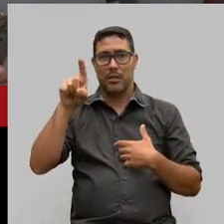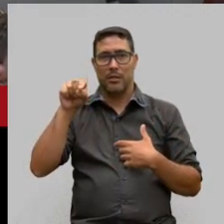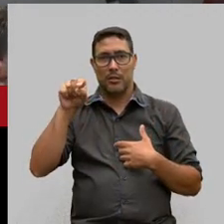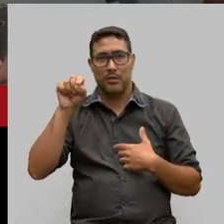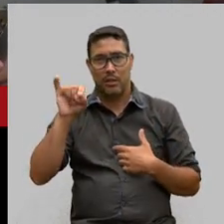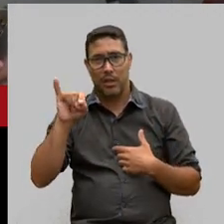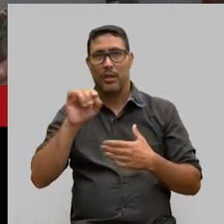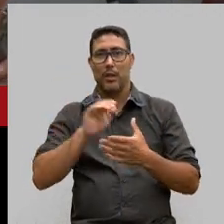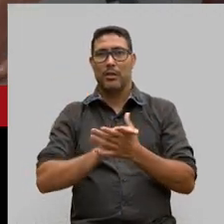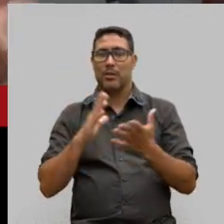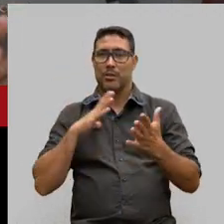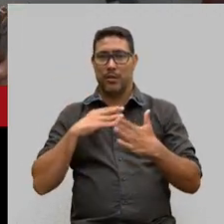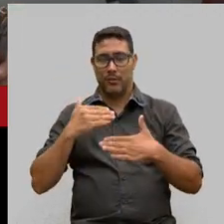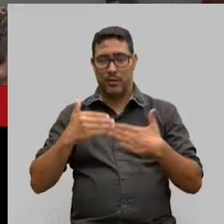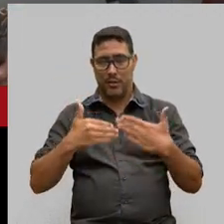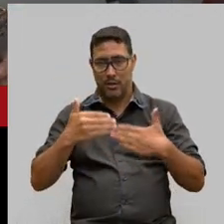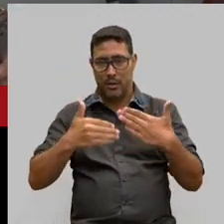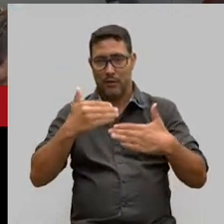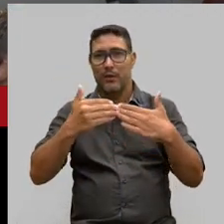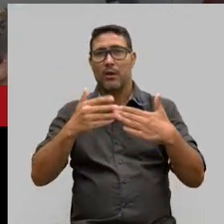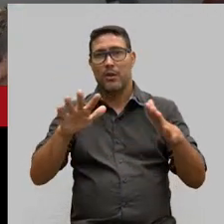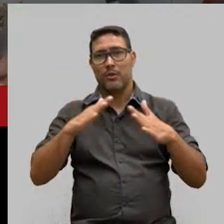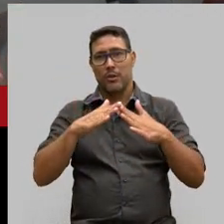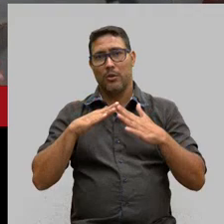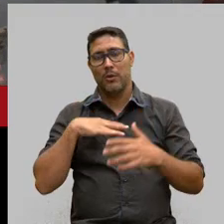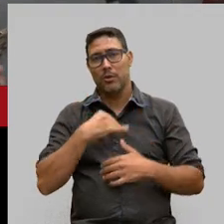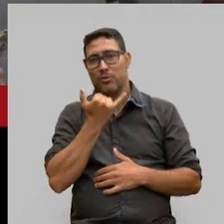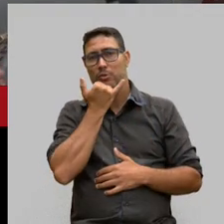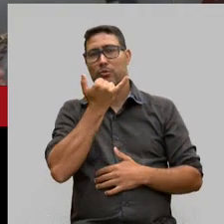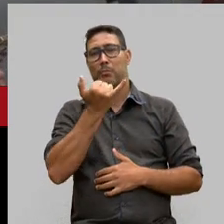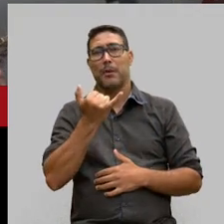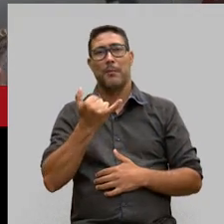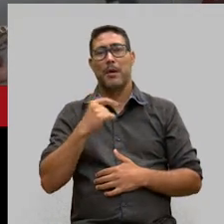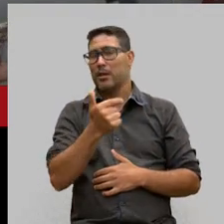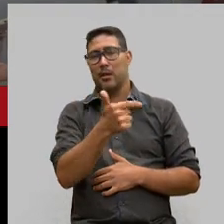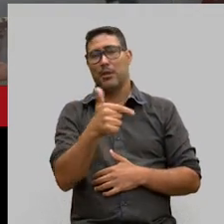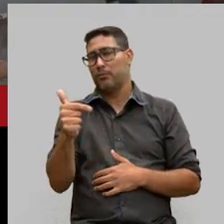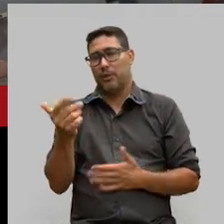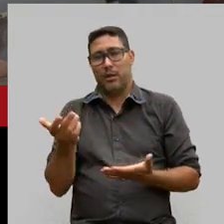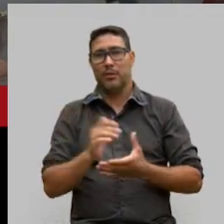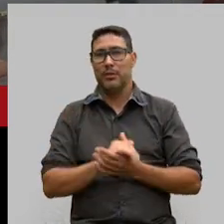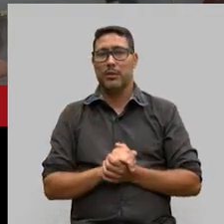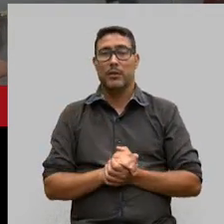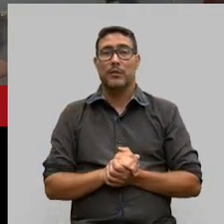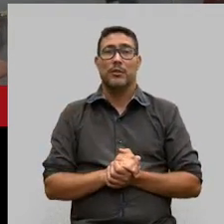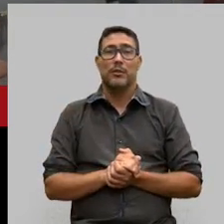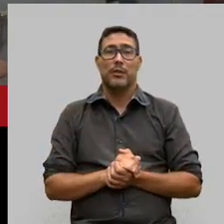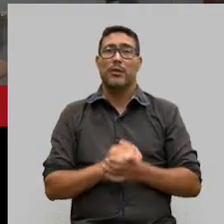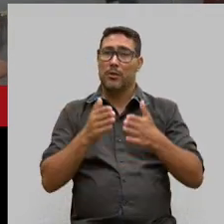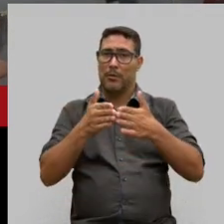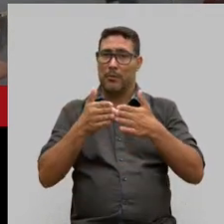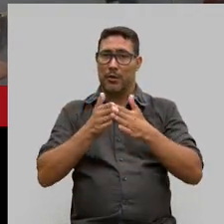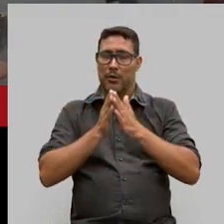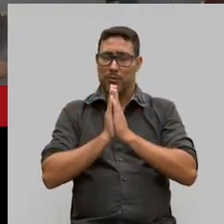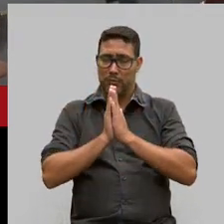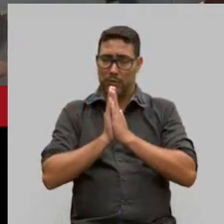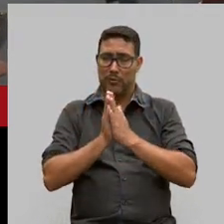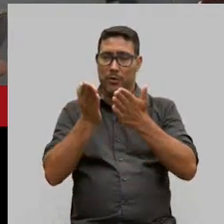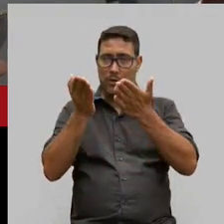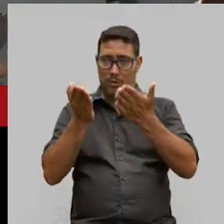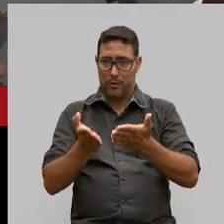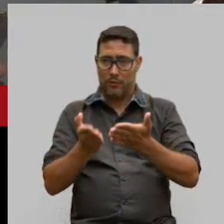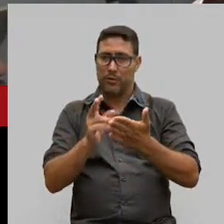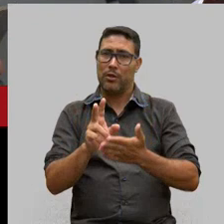tá nesse avanço se tornou uma desculpa para que não se tenha mais e eu gostaria que o senhor levasse isso através do